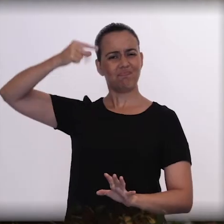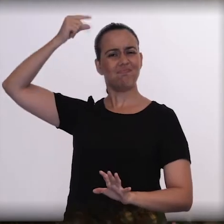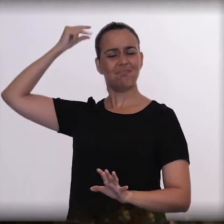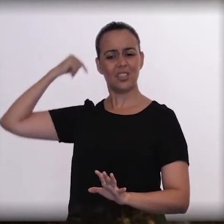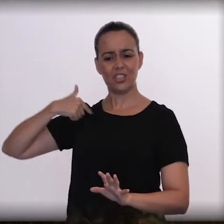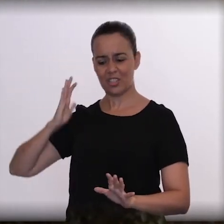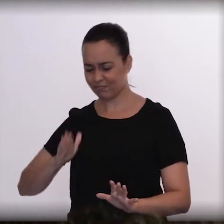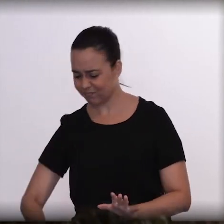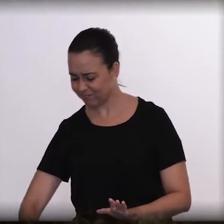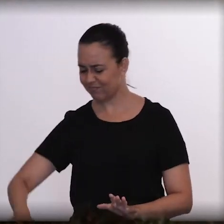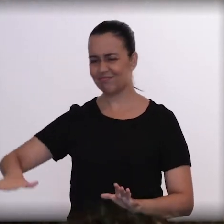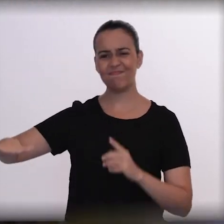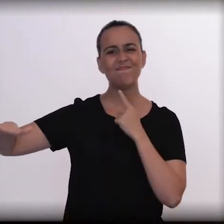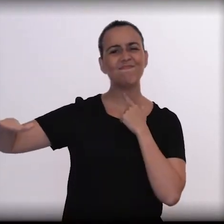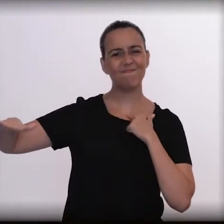já existia.